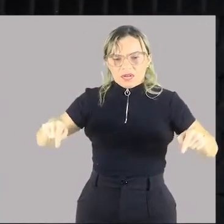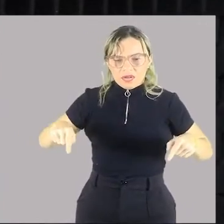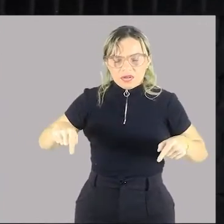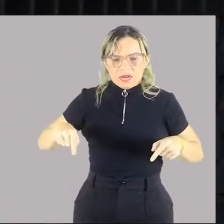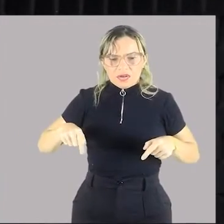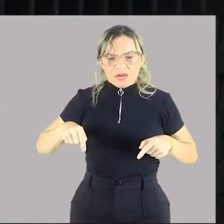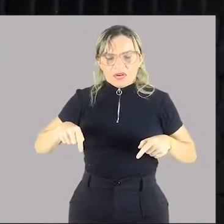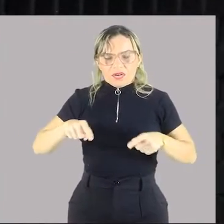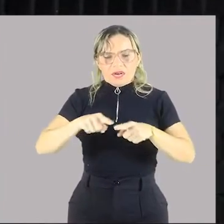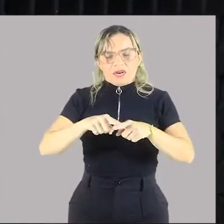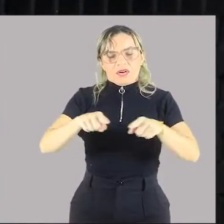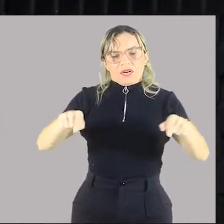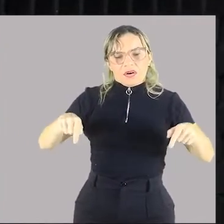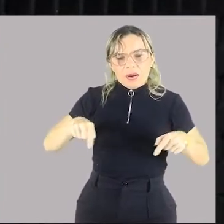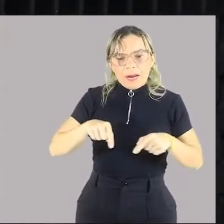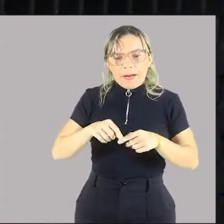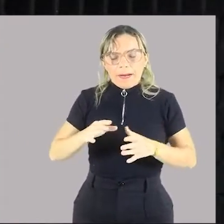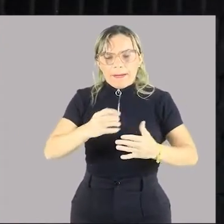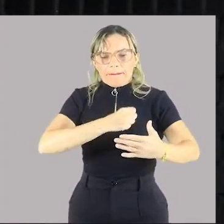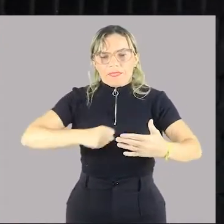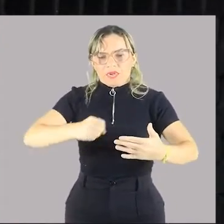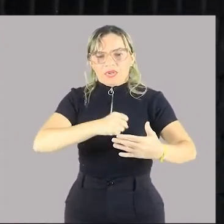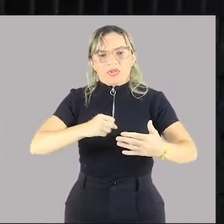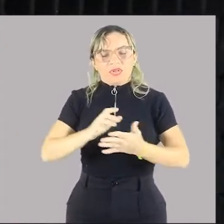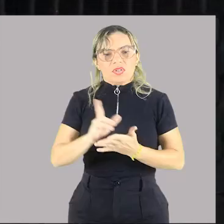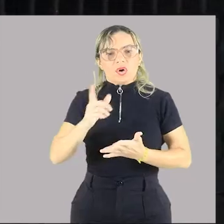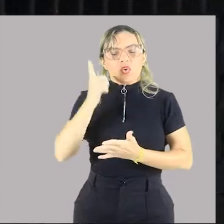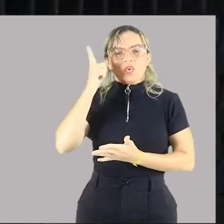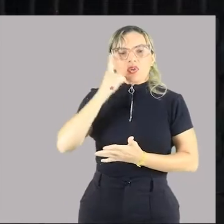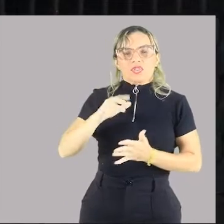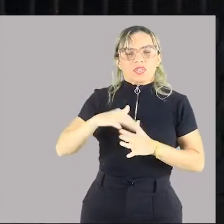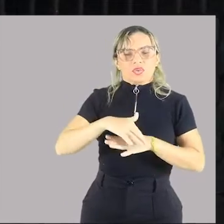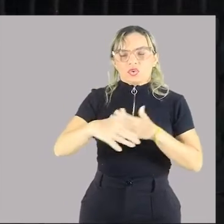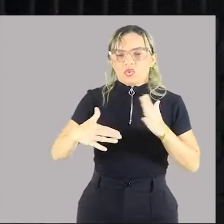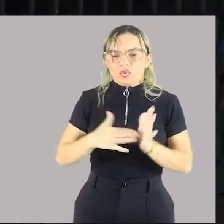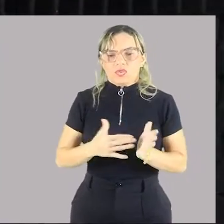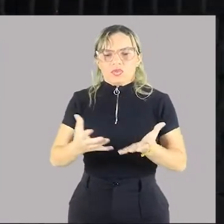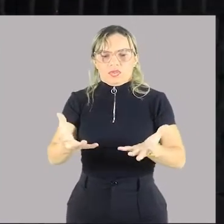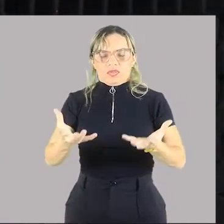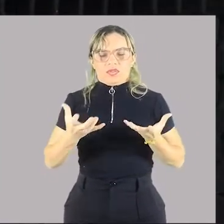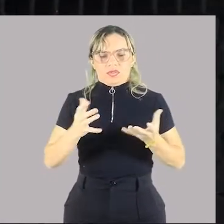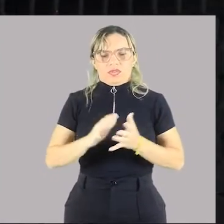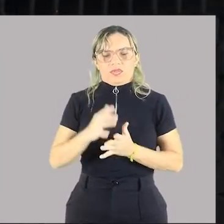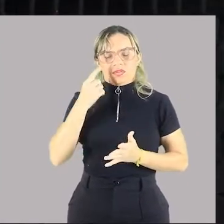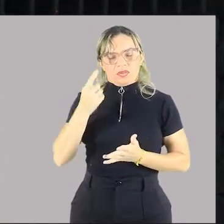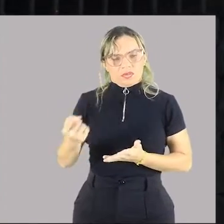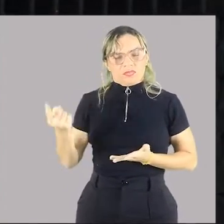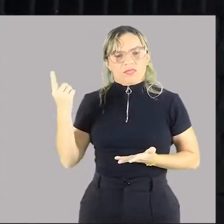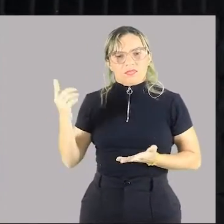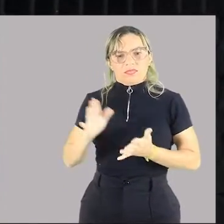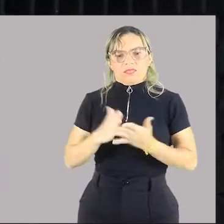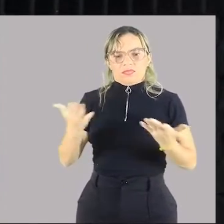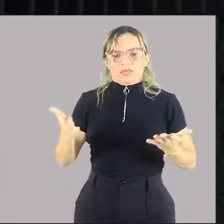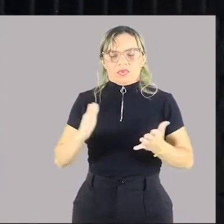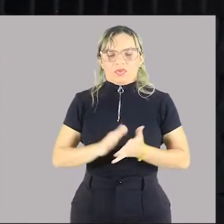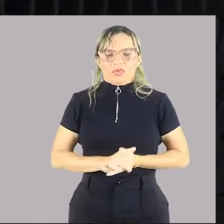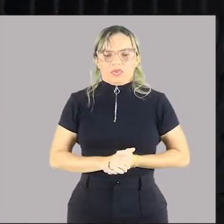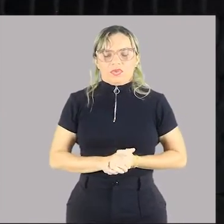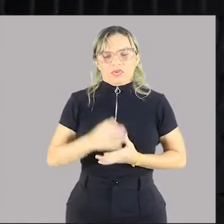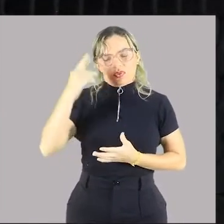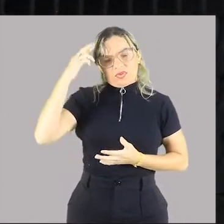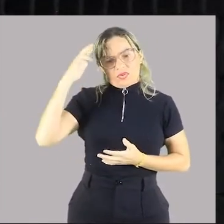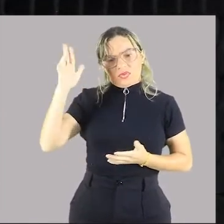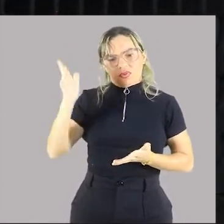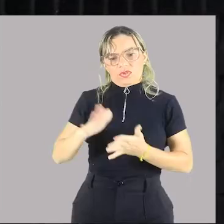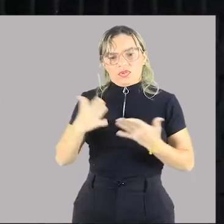não davam conta de atender a sua necessidade. E até mesmo a necessidade para ele, o senhor de